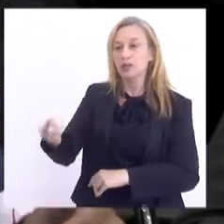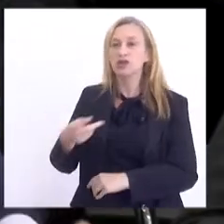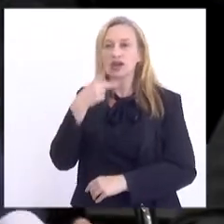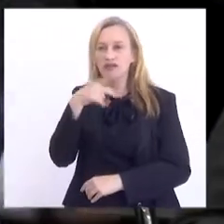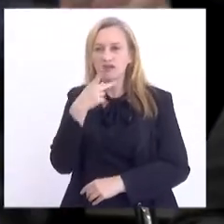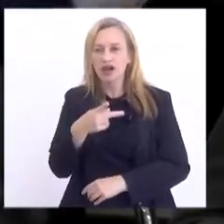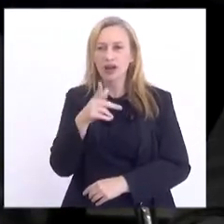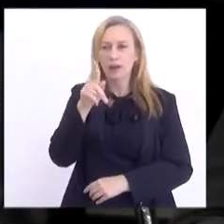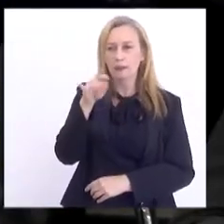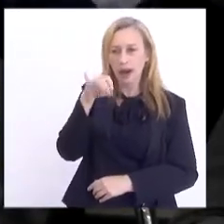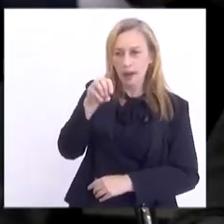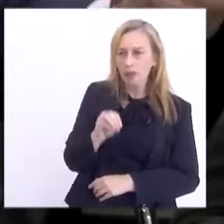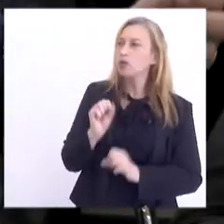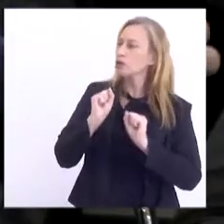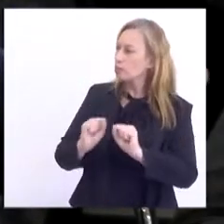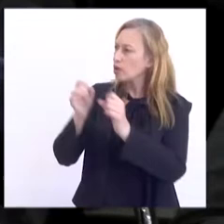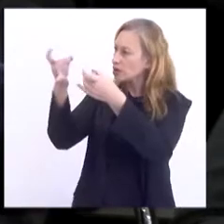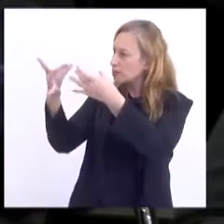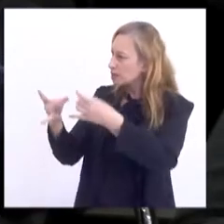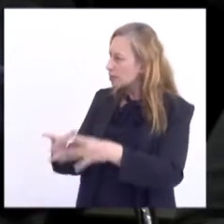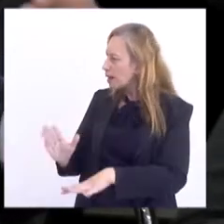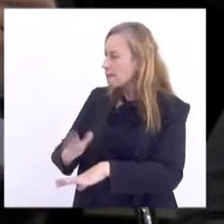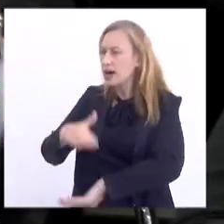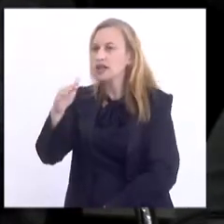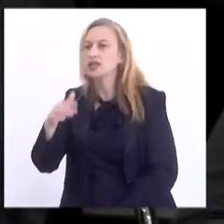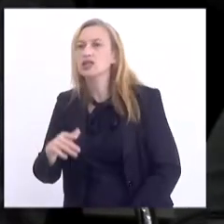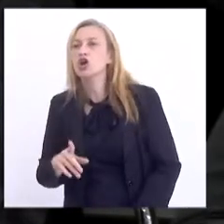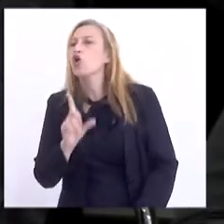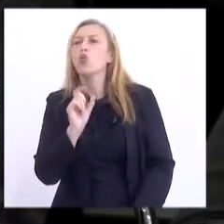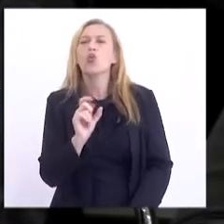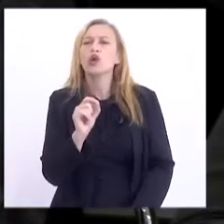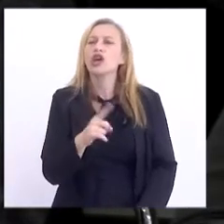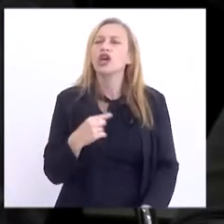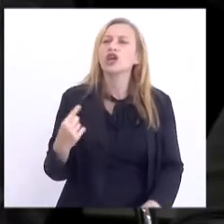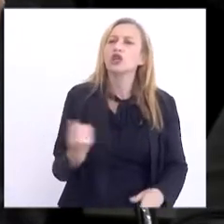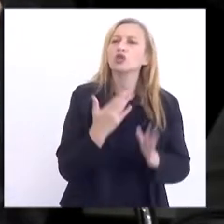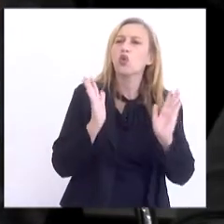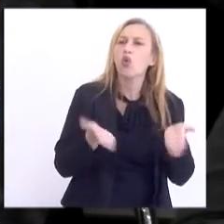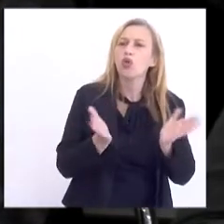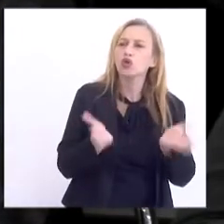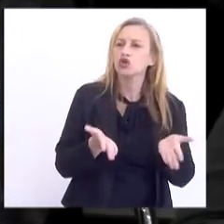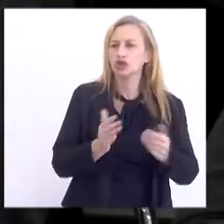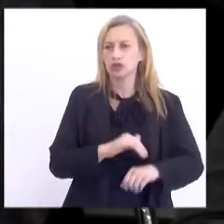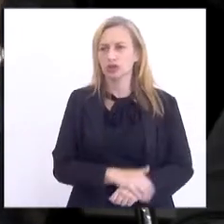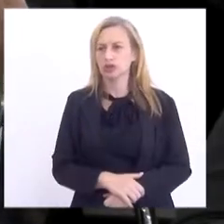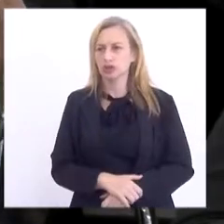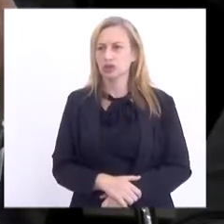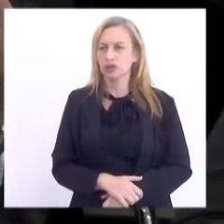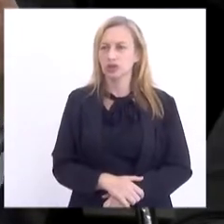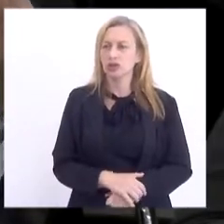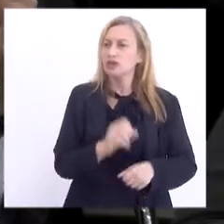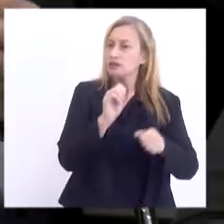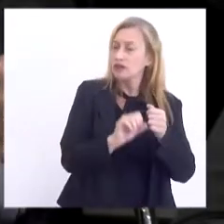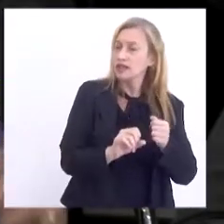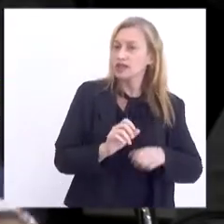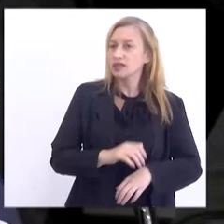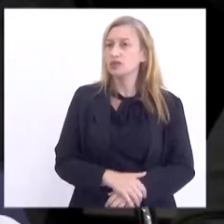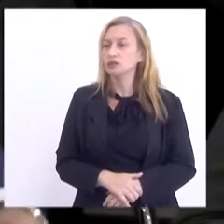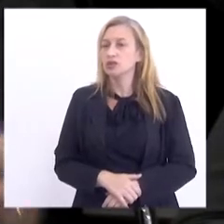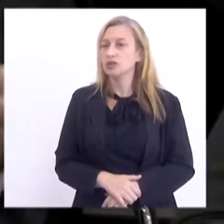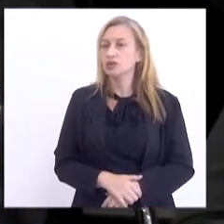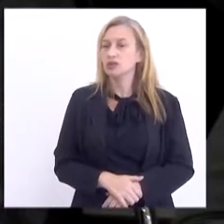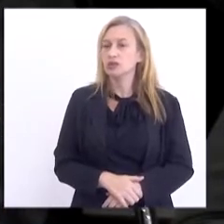para o Paulo que pode deitar um pouquinho mais é o que a gente hoje está tem execução